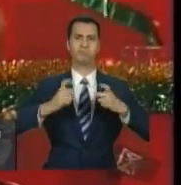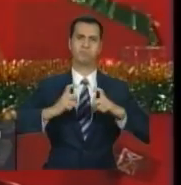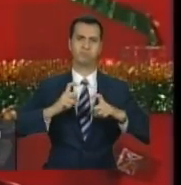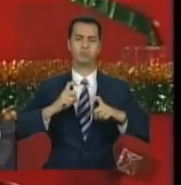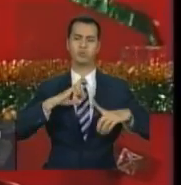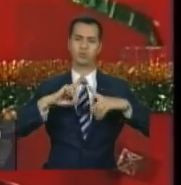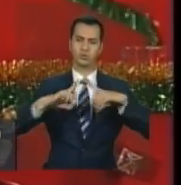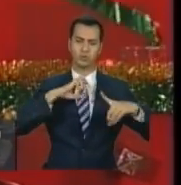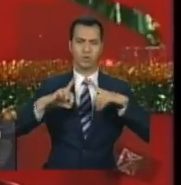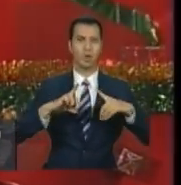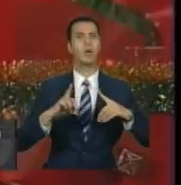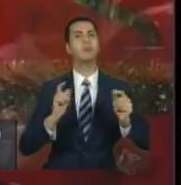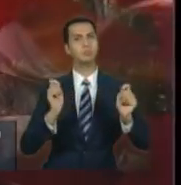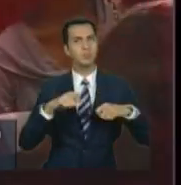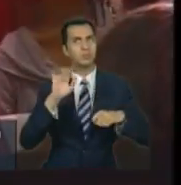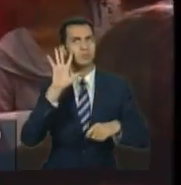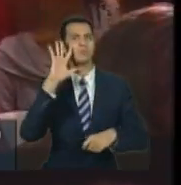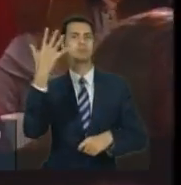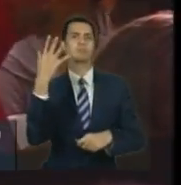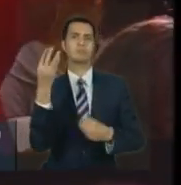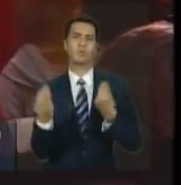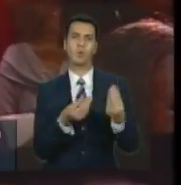caminho de proteção.